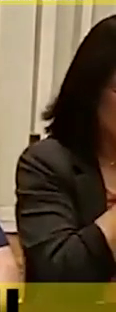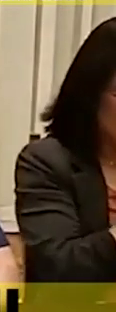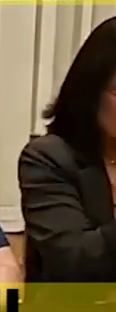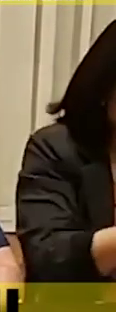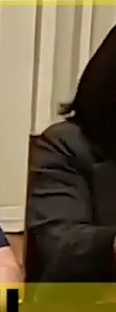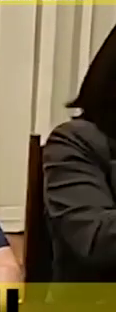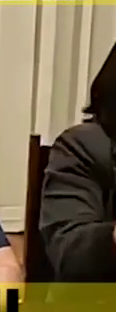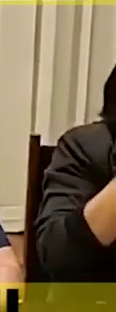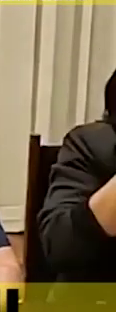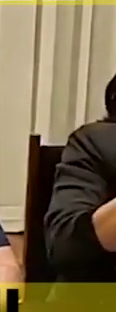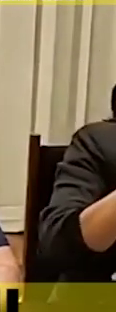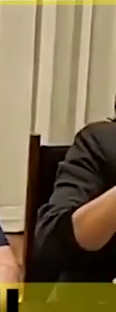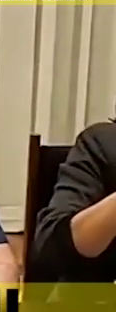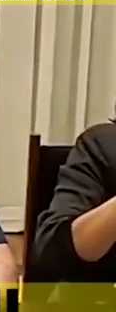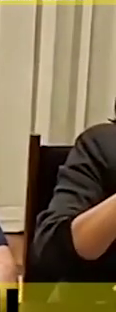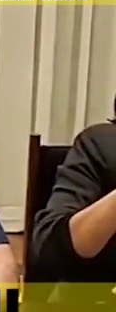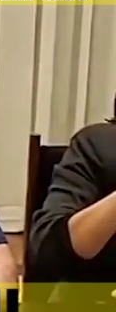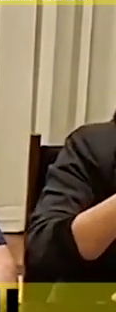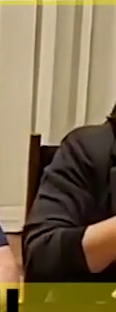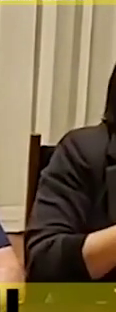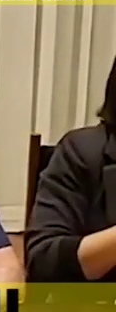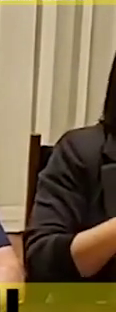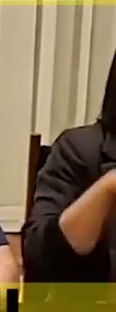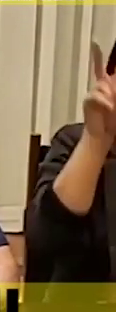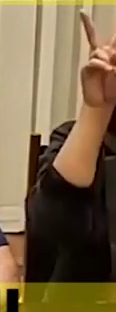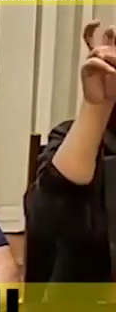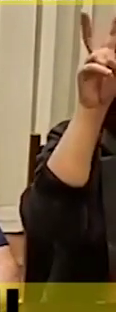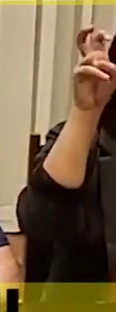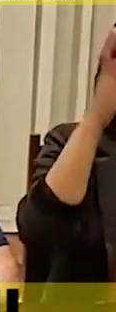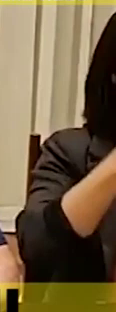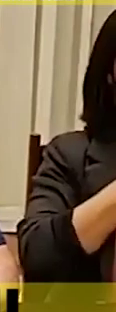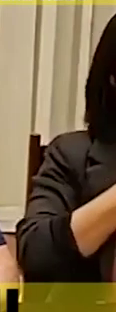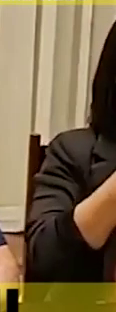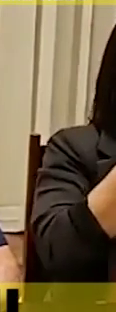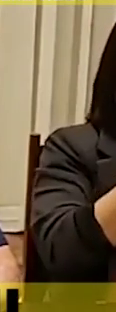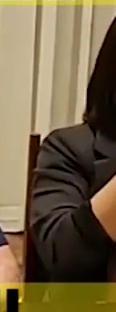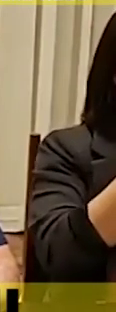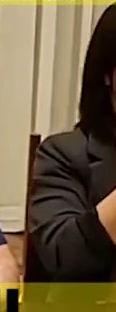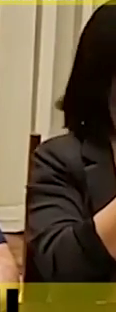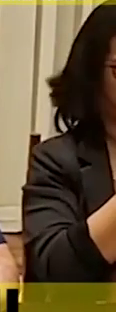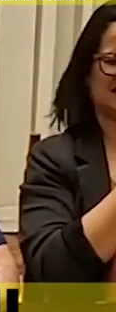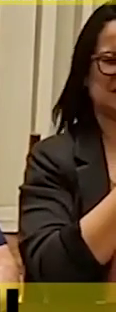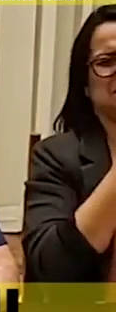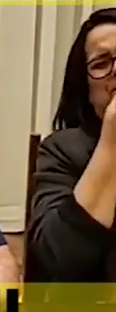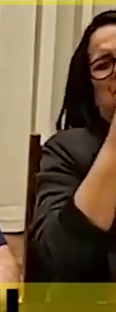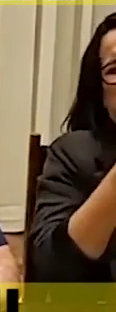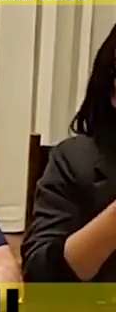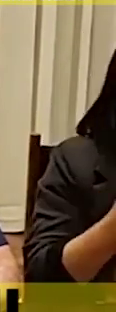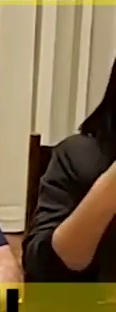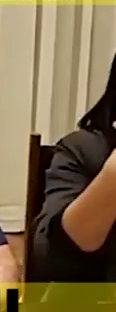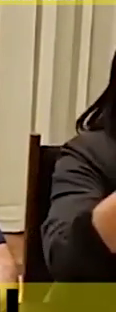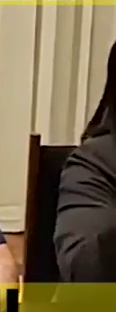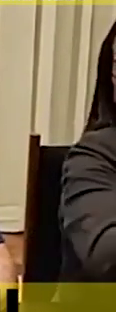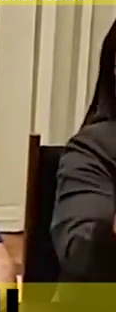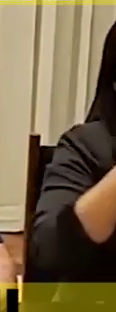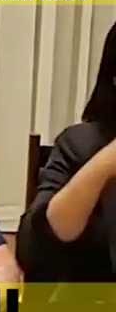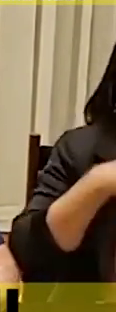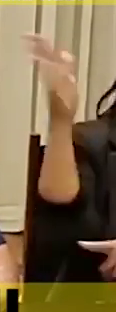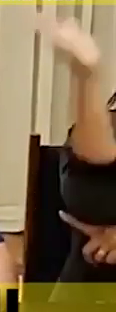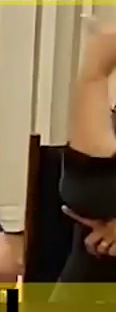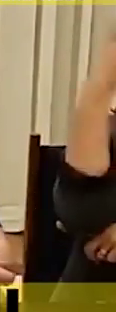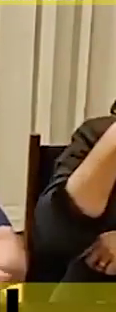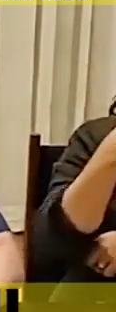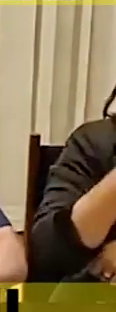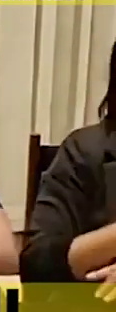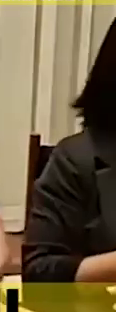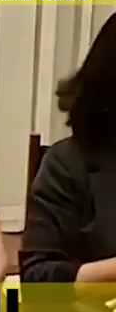Eu vejo o Dória falando, né, de vez em quando, né? Minha bandeira jamais será vermelha. Pô, é brincadeira, né? É brincadeira, né? Quando ele estava